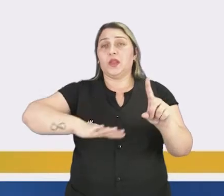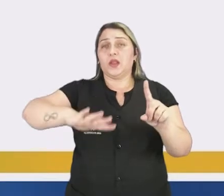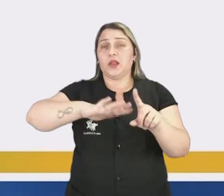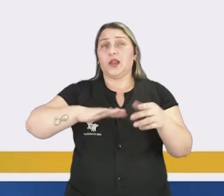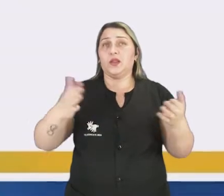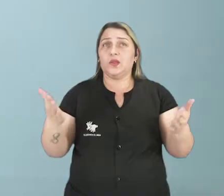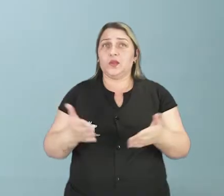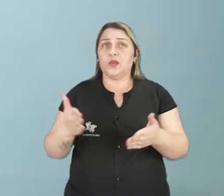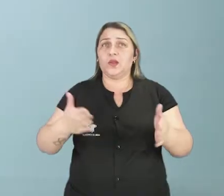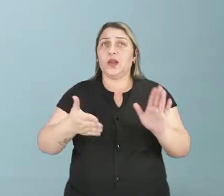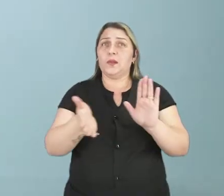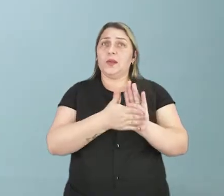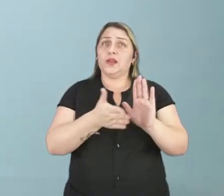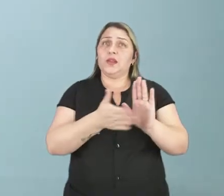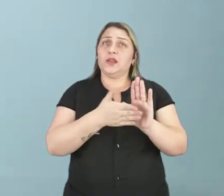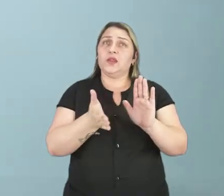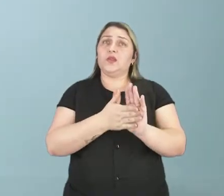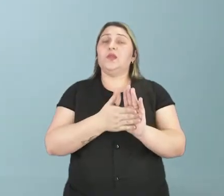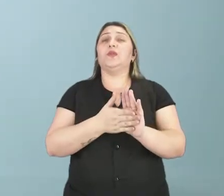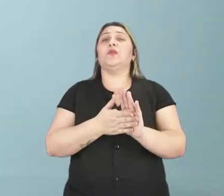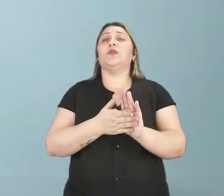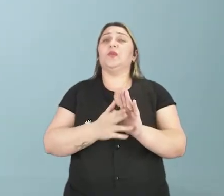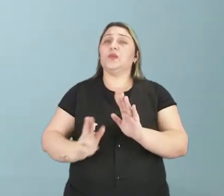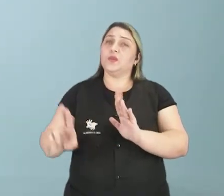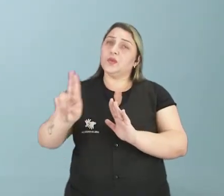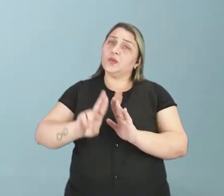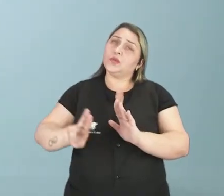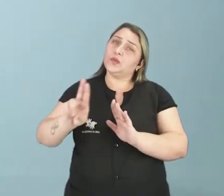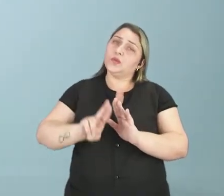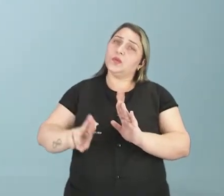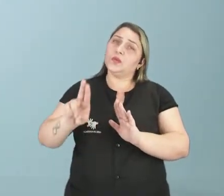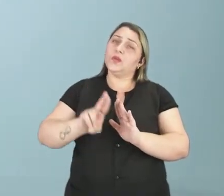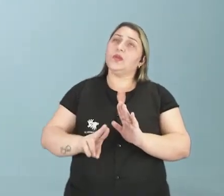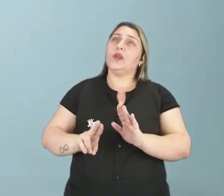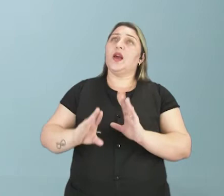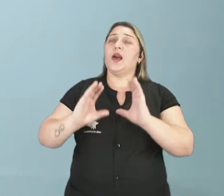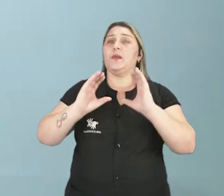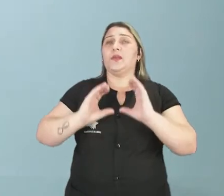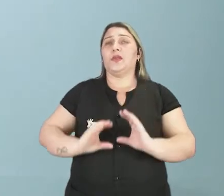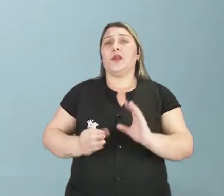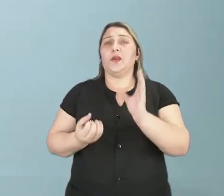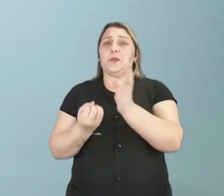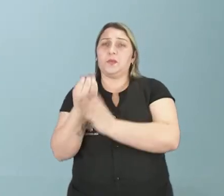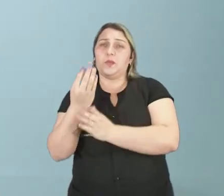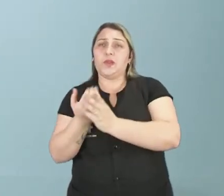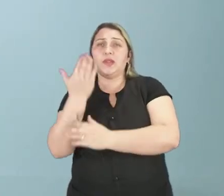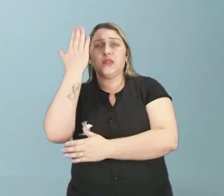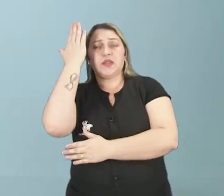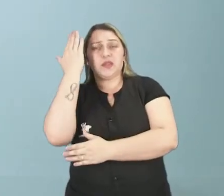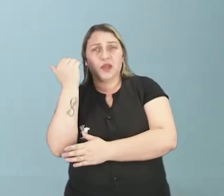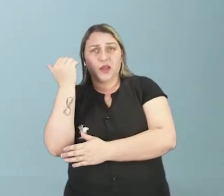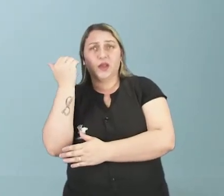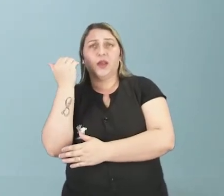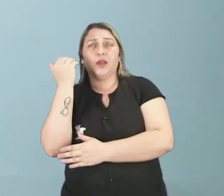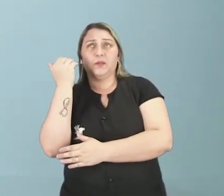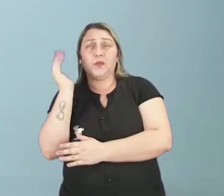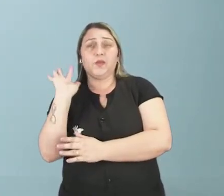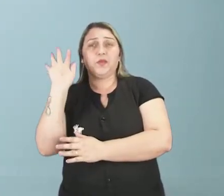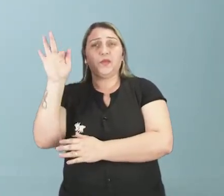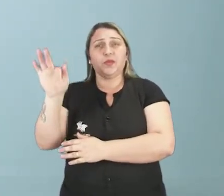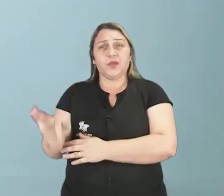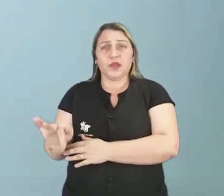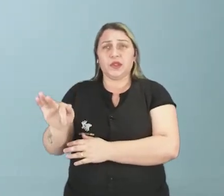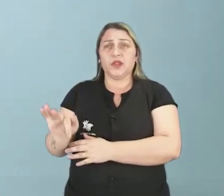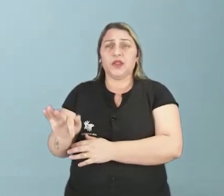aí, ela é pautada justamente no consumo. Então, aquele cidadão que produz, ele sabe que na ponta final